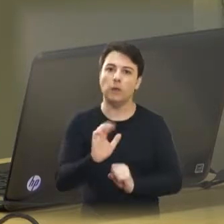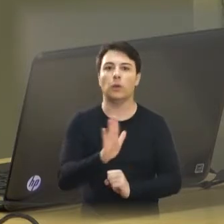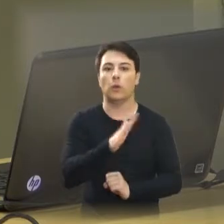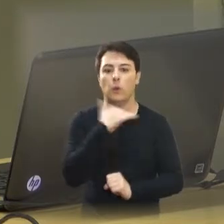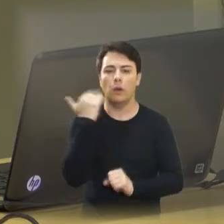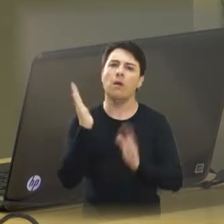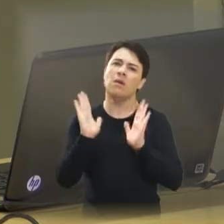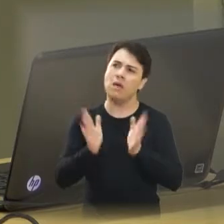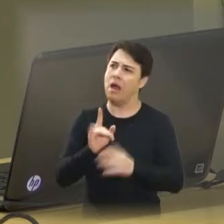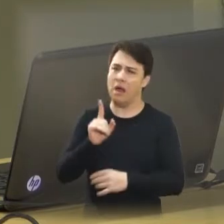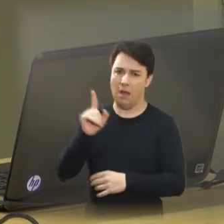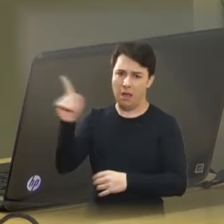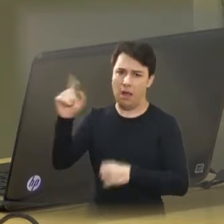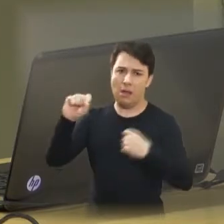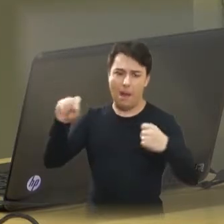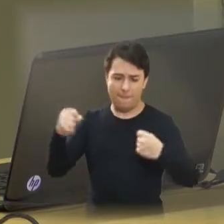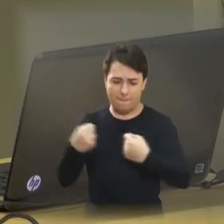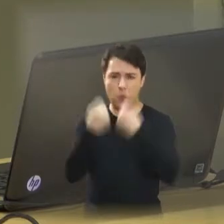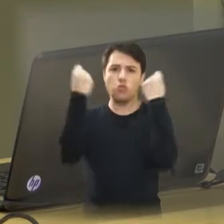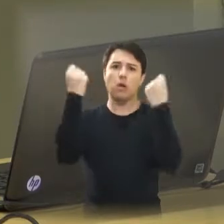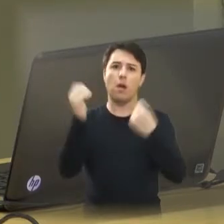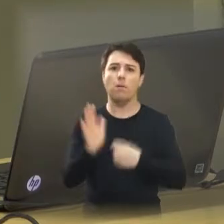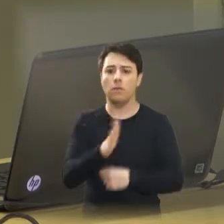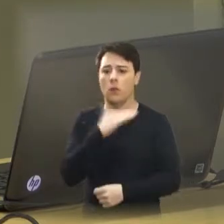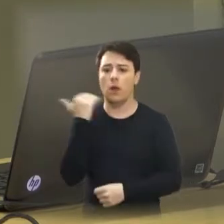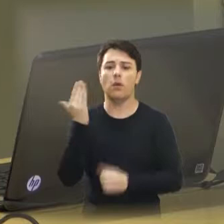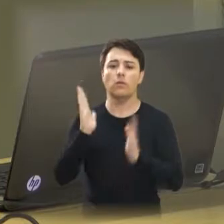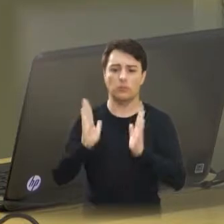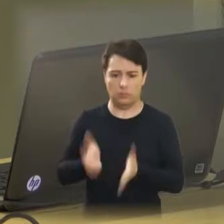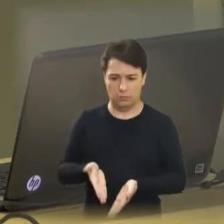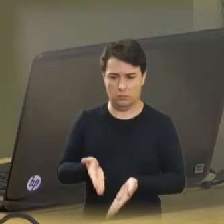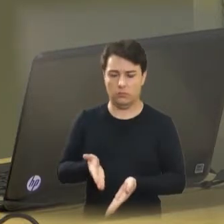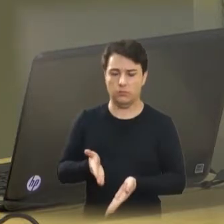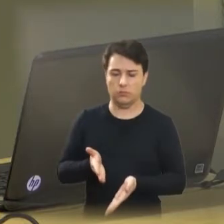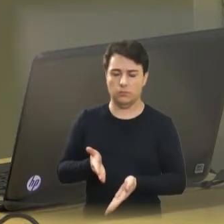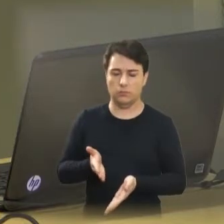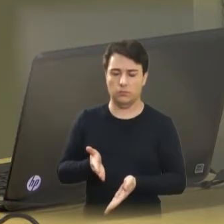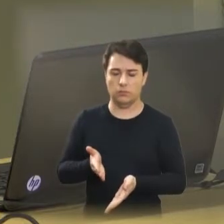tivemos bastante acidentes com vítimas fatais